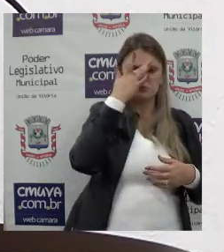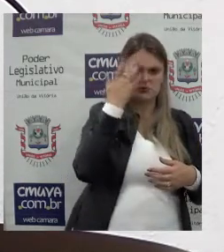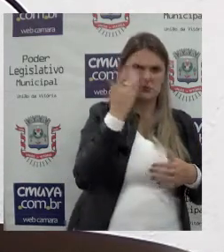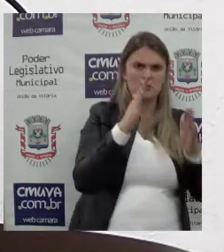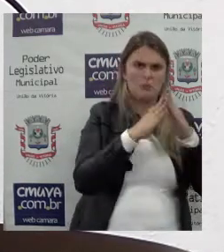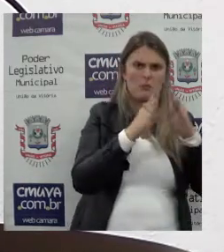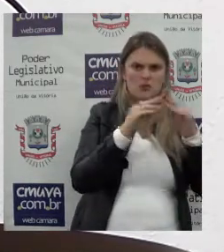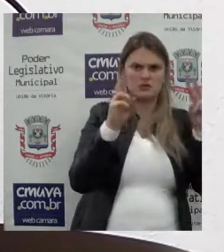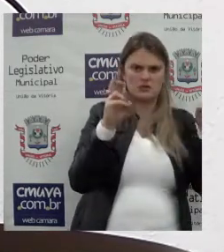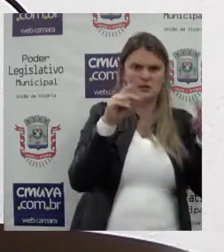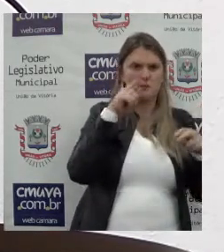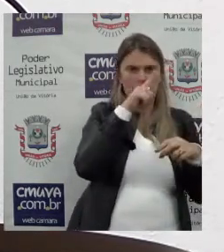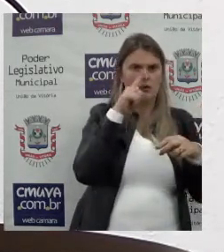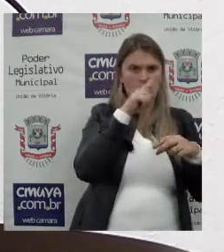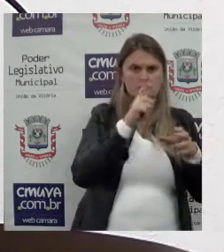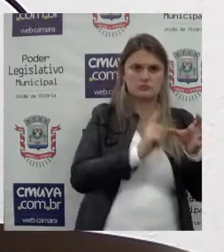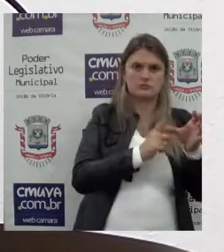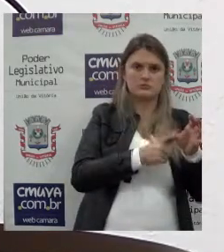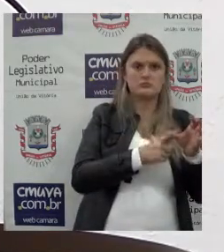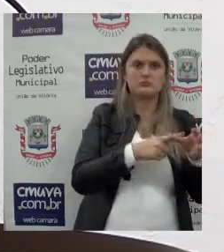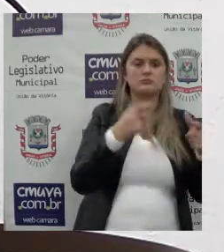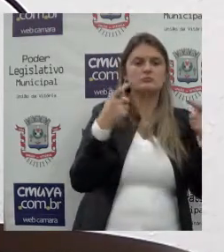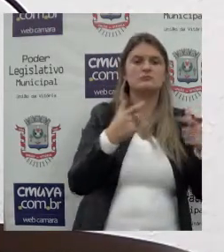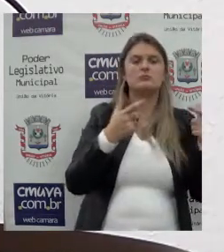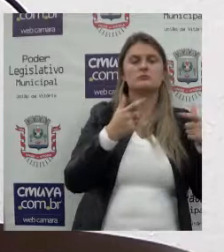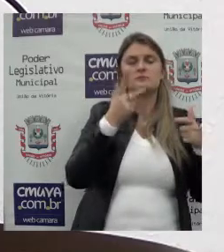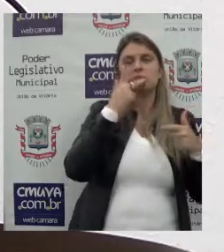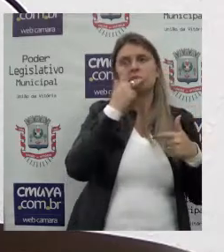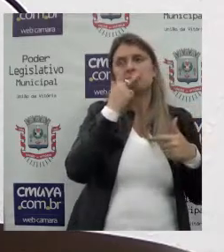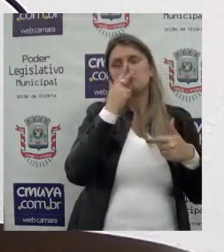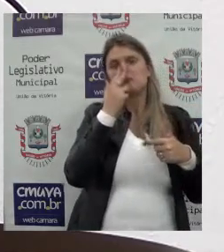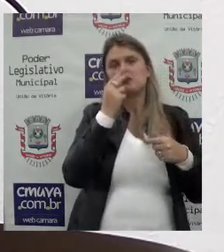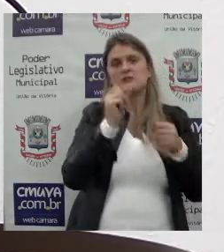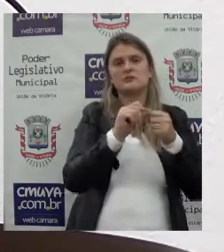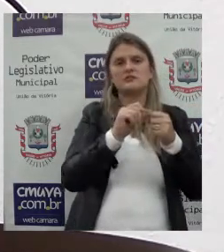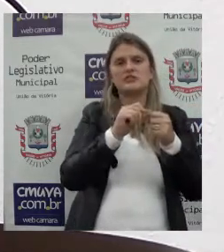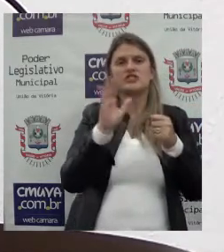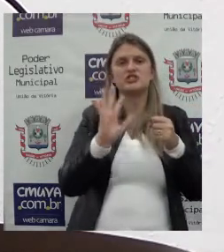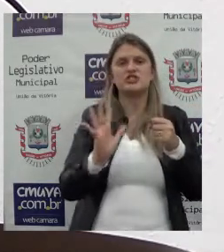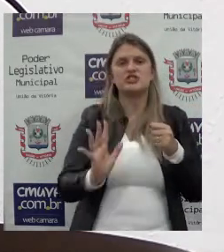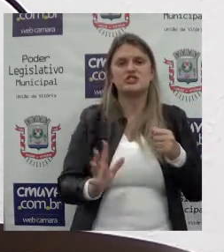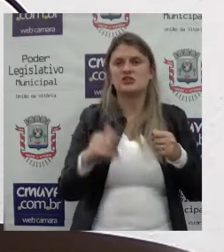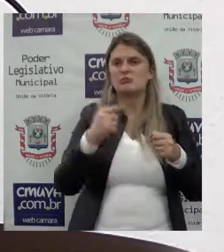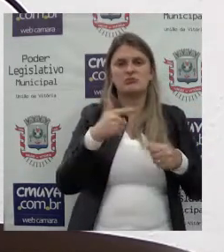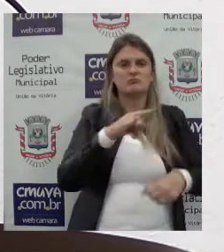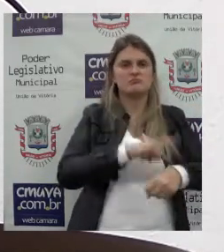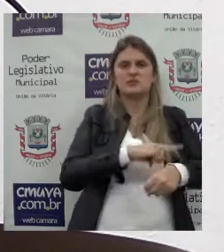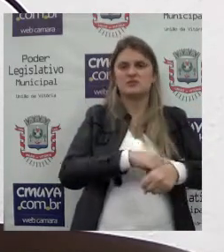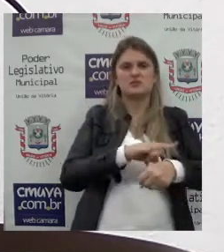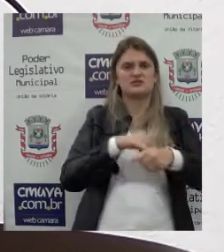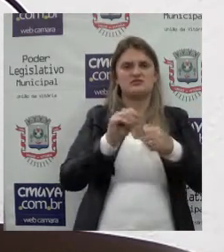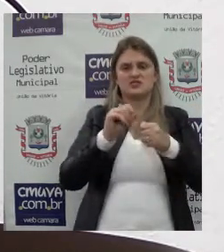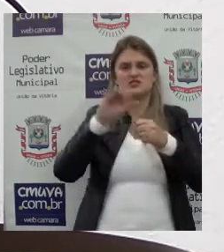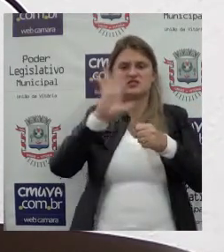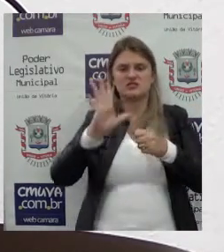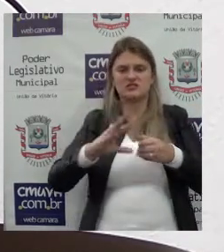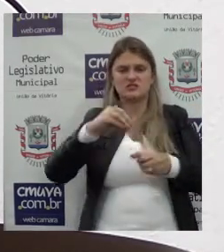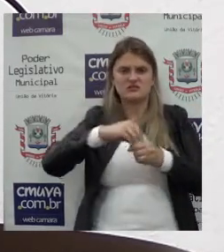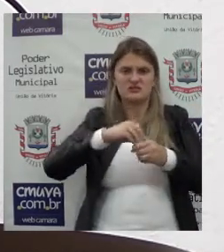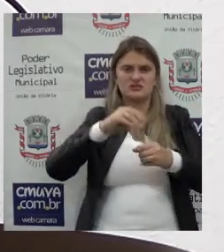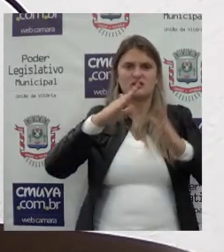moram, a maioria, entre aspas, em alguns pontos de risco na cidade, onde urina no canto da casa.